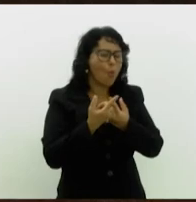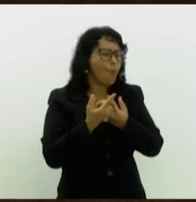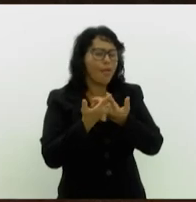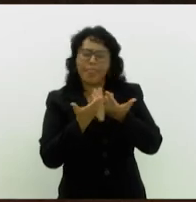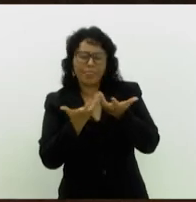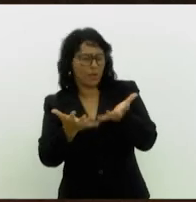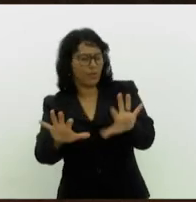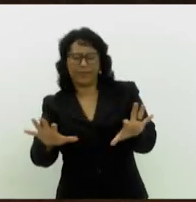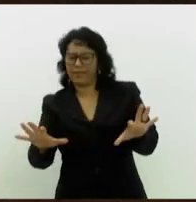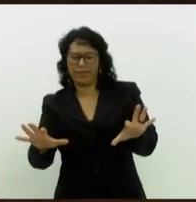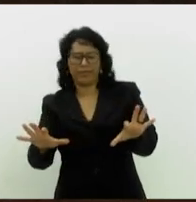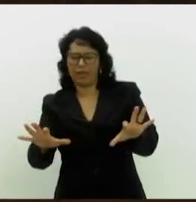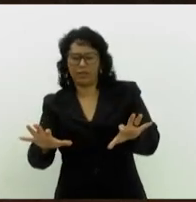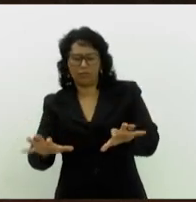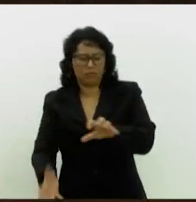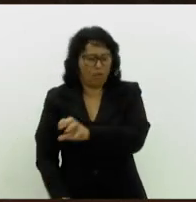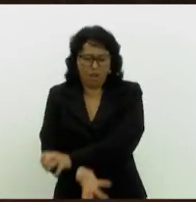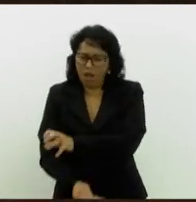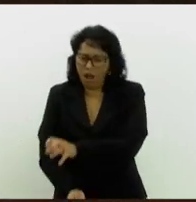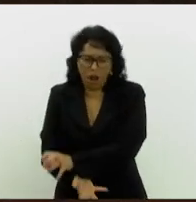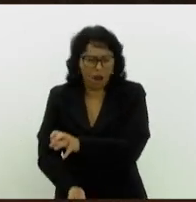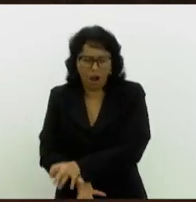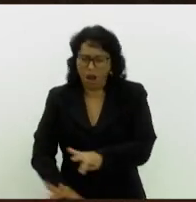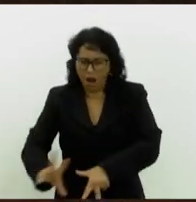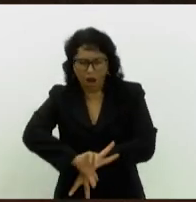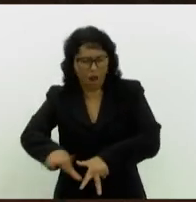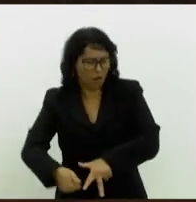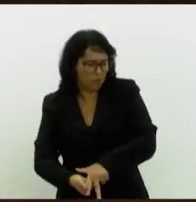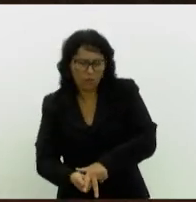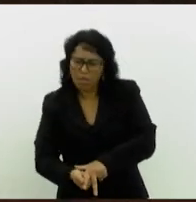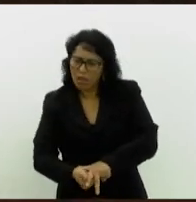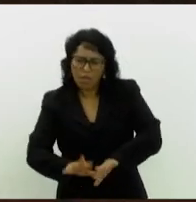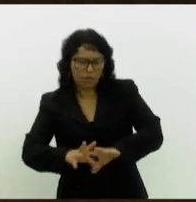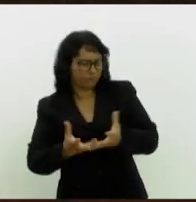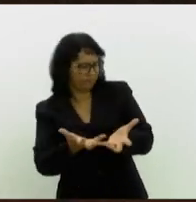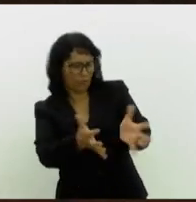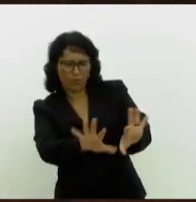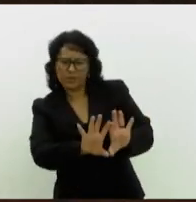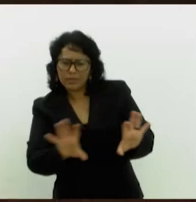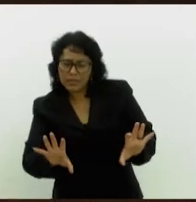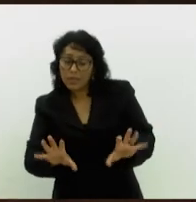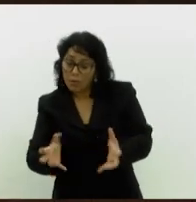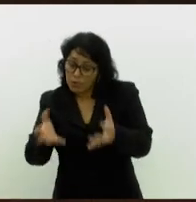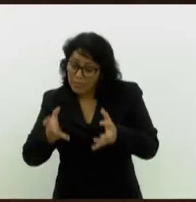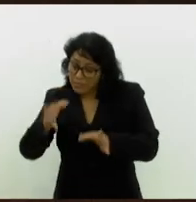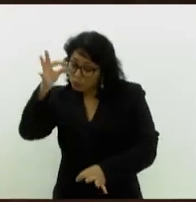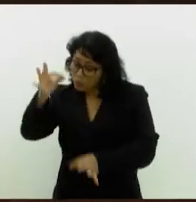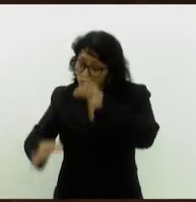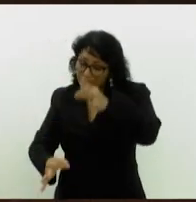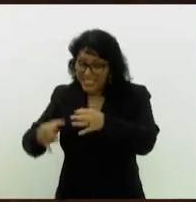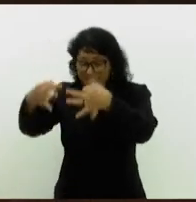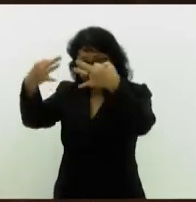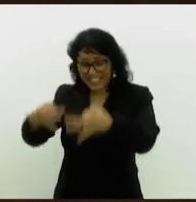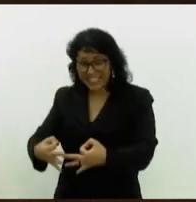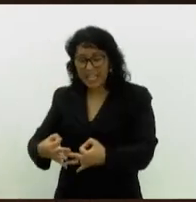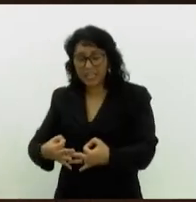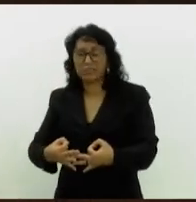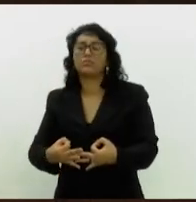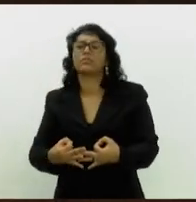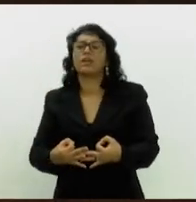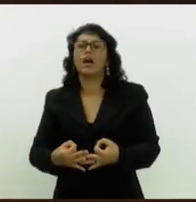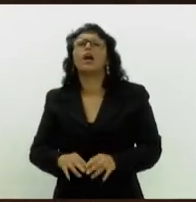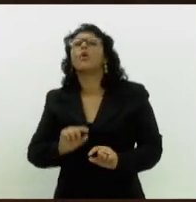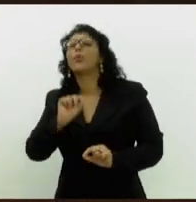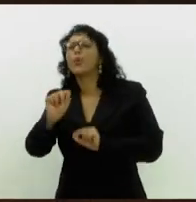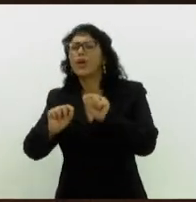vemos aqui é uma complacência com os benefícios fiscais 24